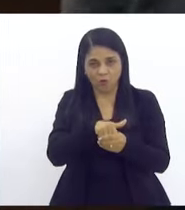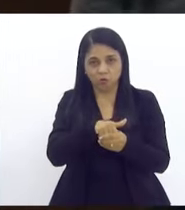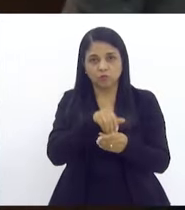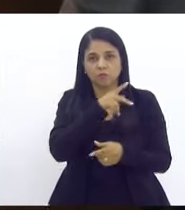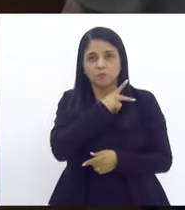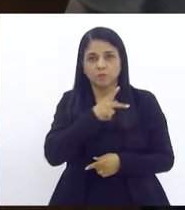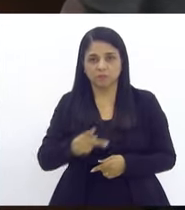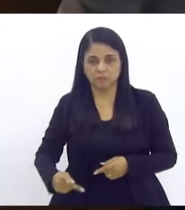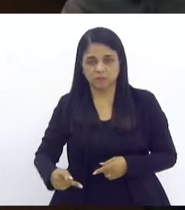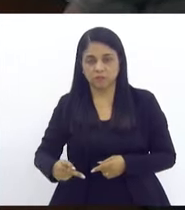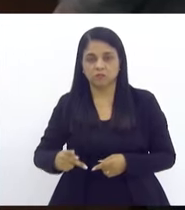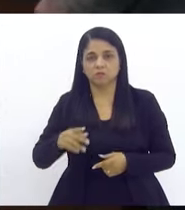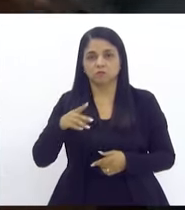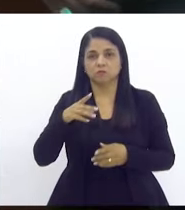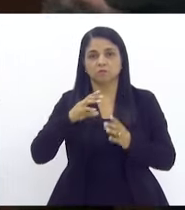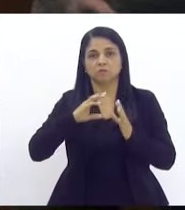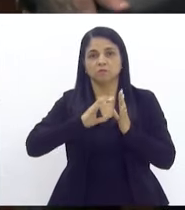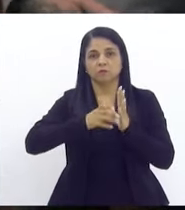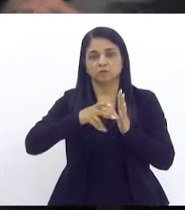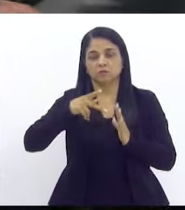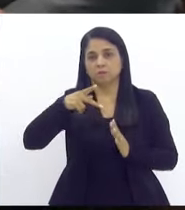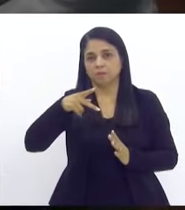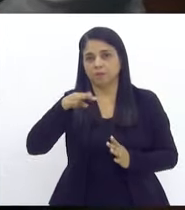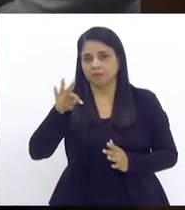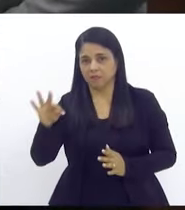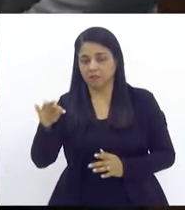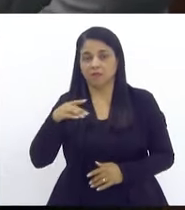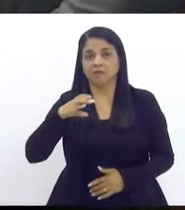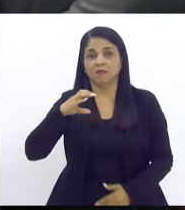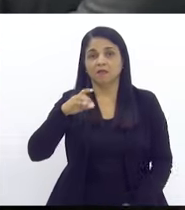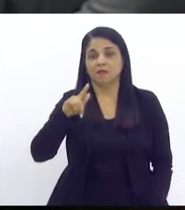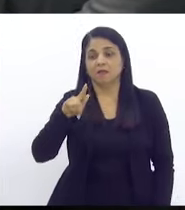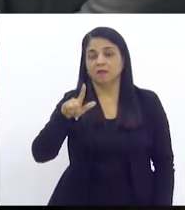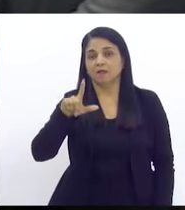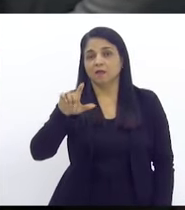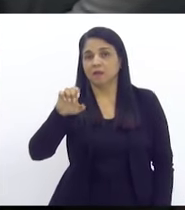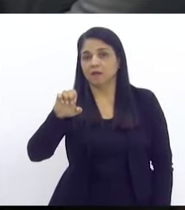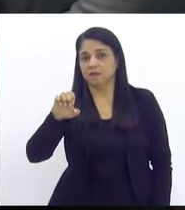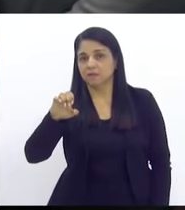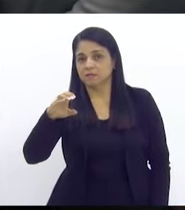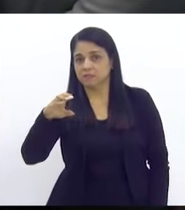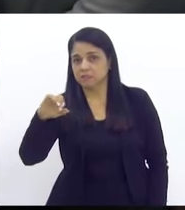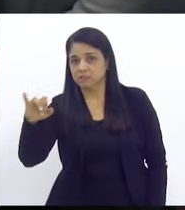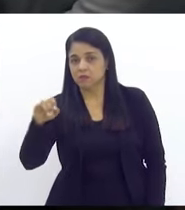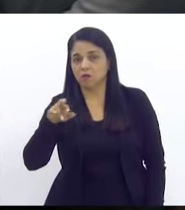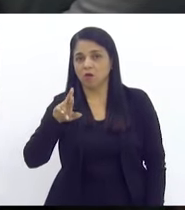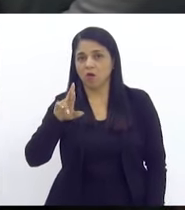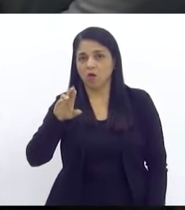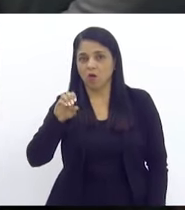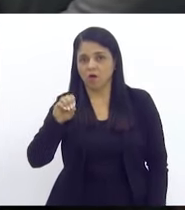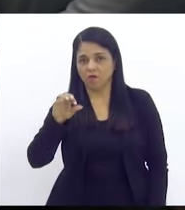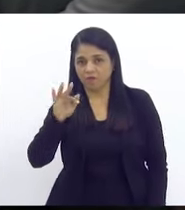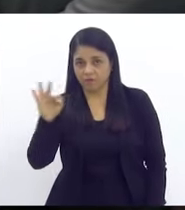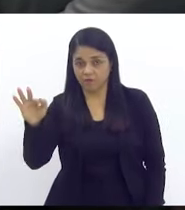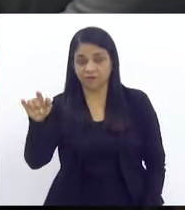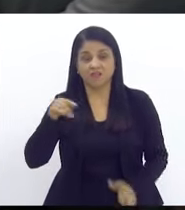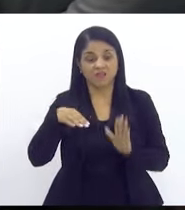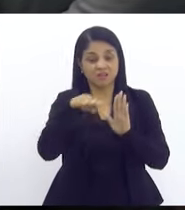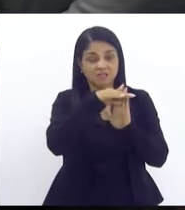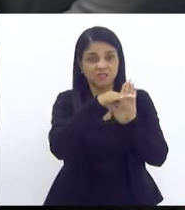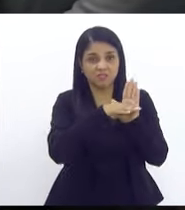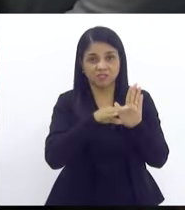PT, a senhora Gleisi Hoffmann, conhecida na lista da Odebrecht como